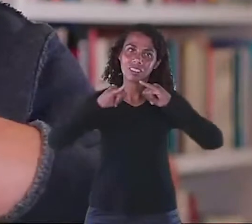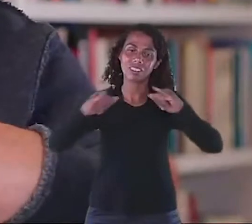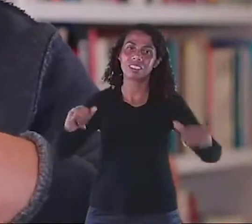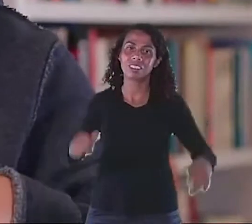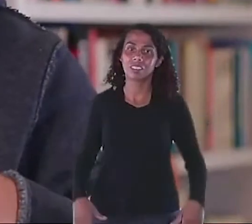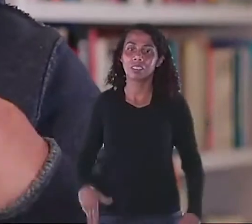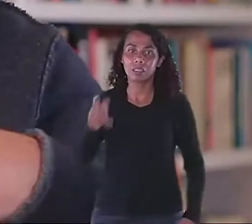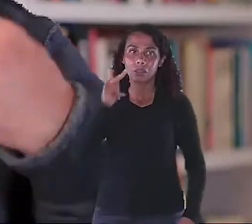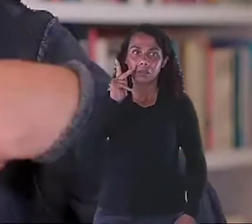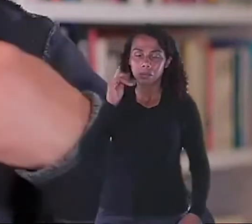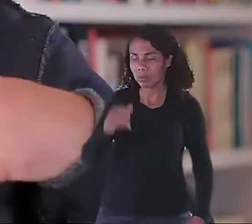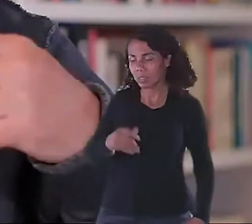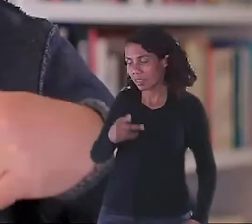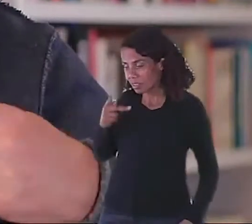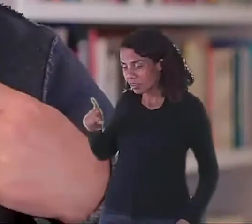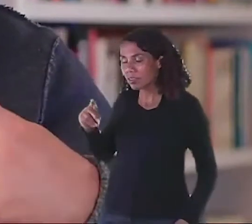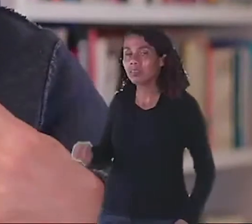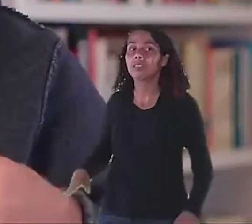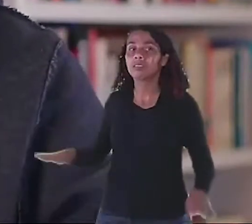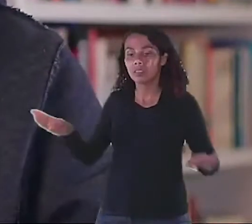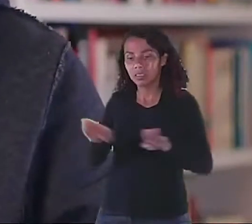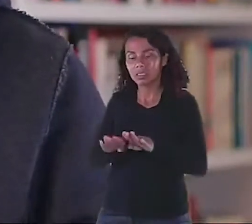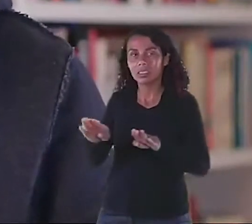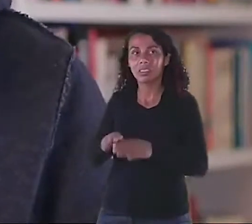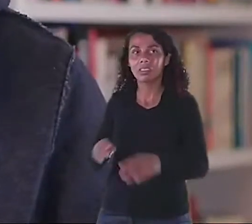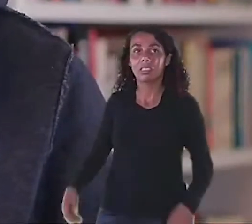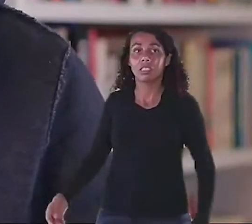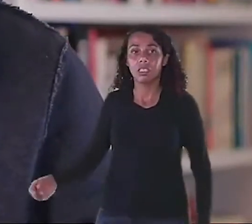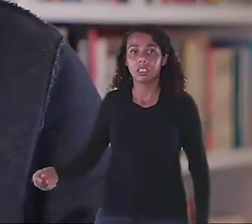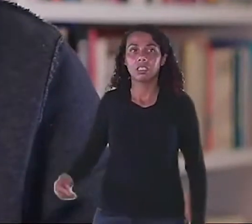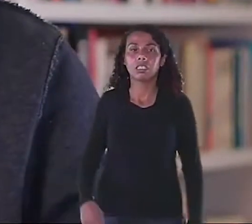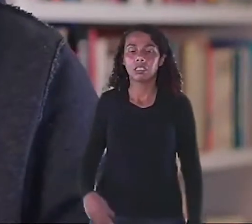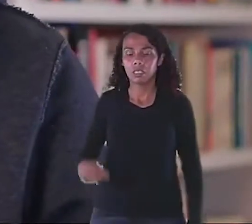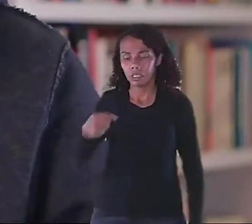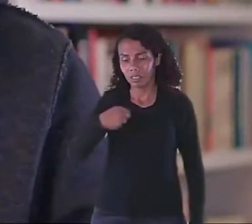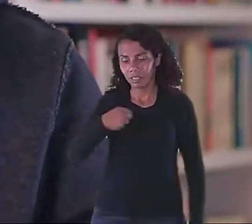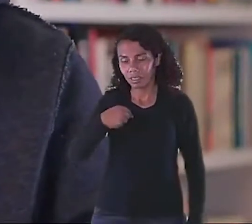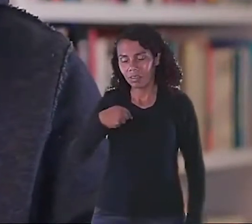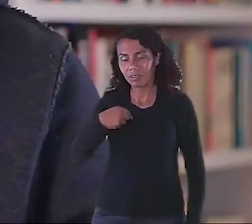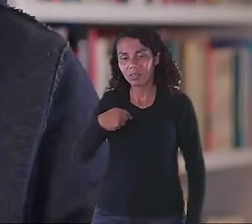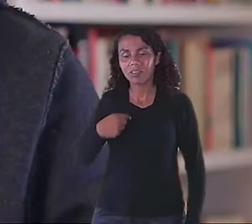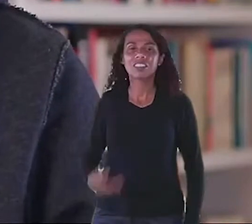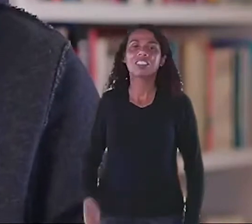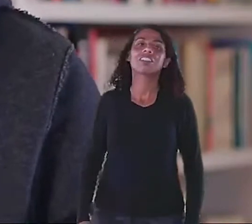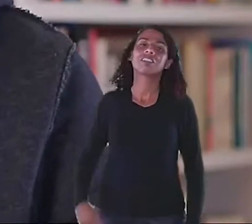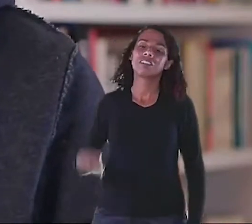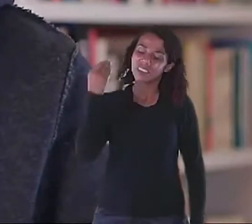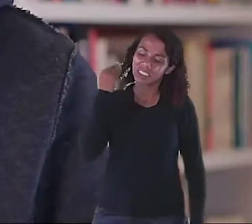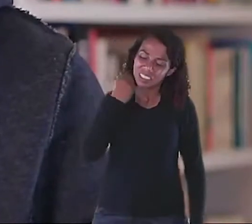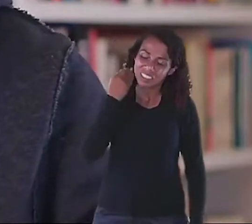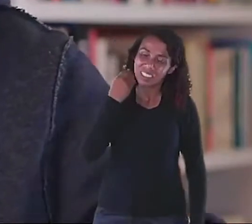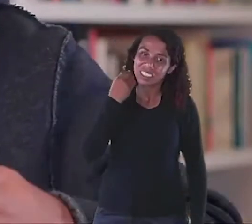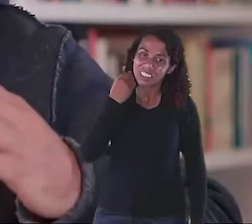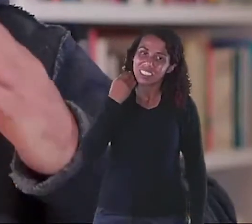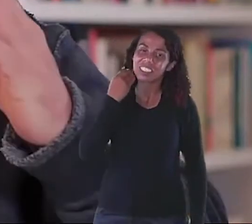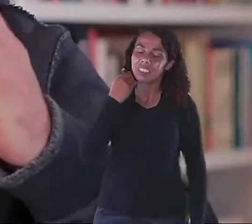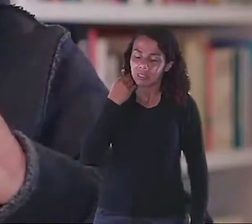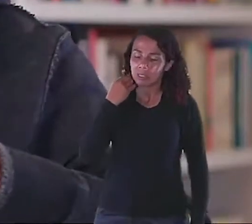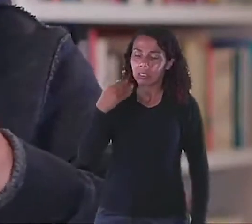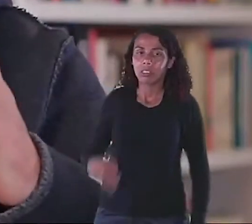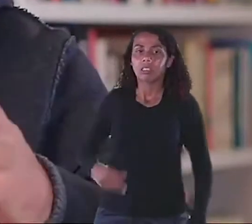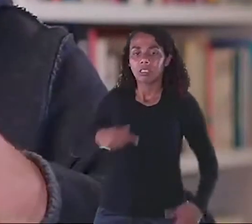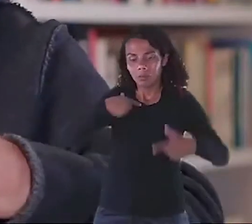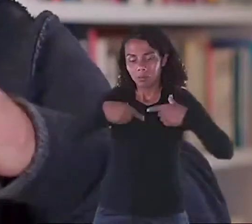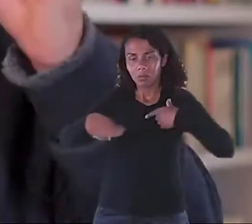querendo morrer. Eu estava querendo morrer. Ele, eu lembro direitinho, eu estava